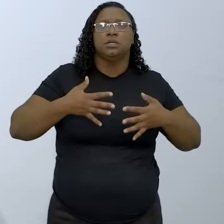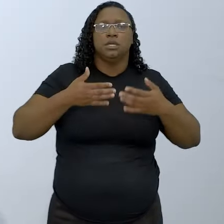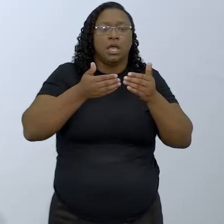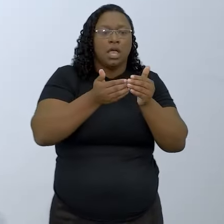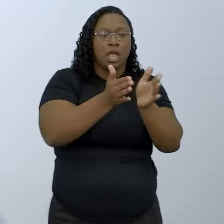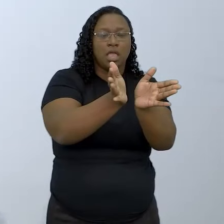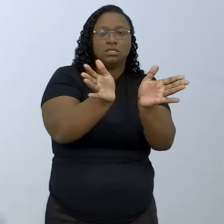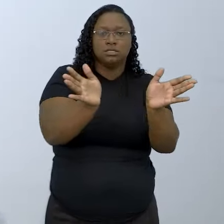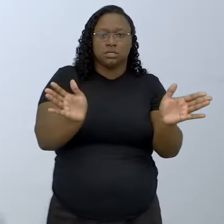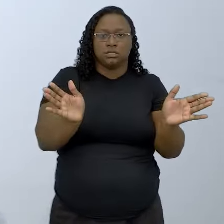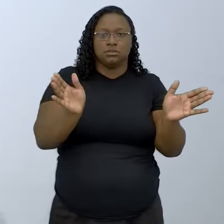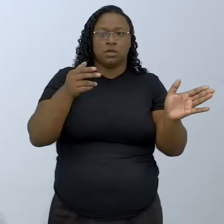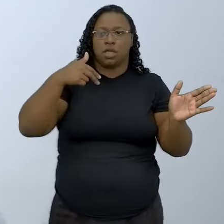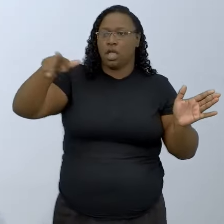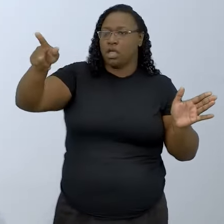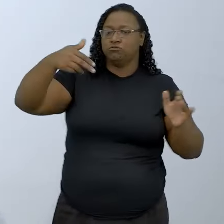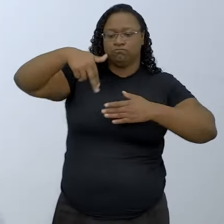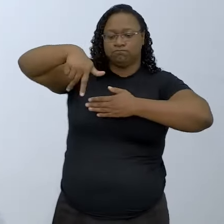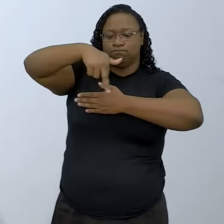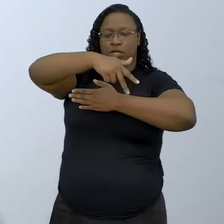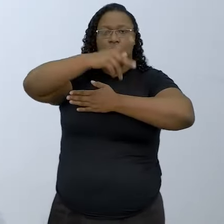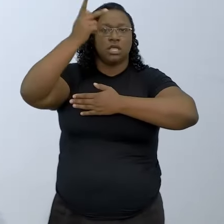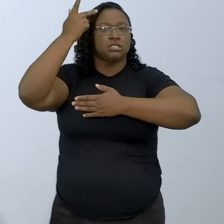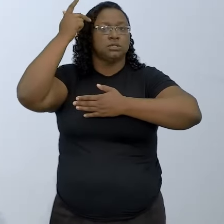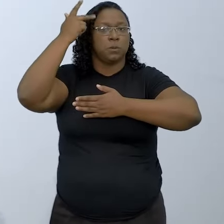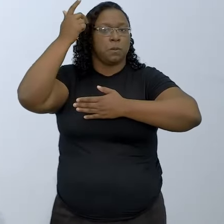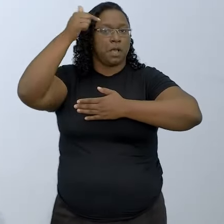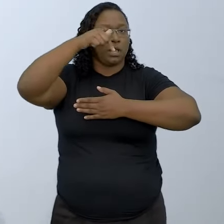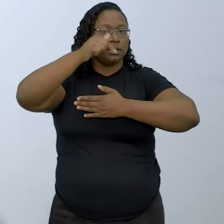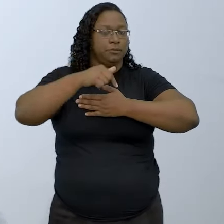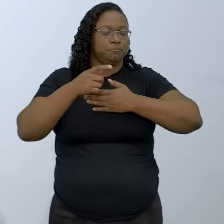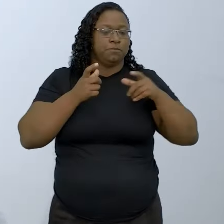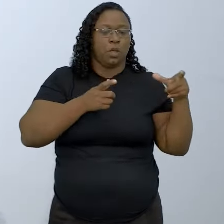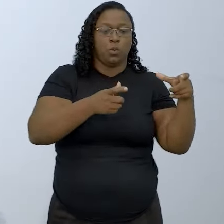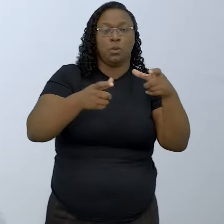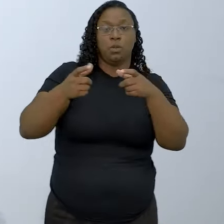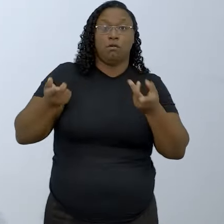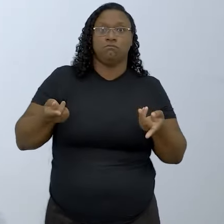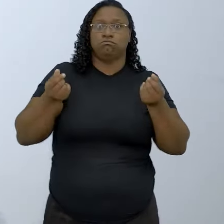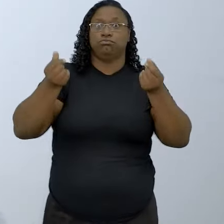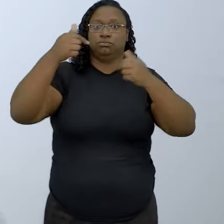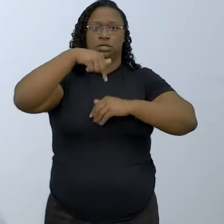Vila Olímpia, sei lá, vamos pensar, Tatuapé, bairros nobres aqui da cidade de São Paulo.